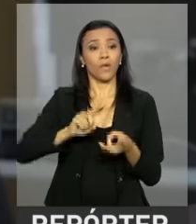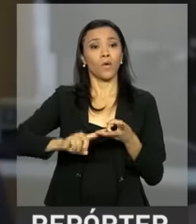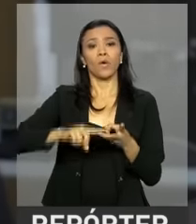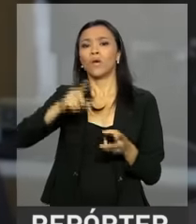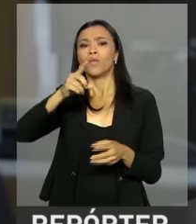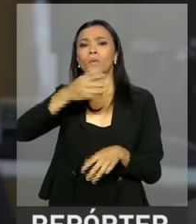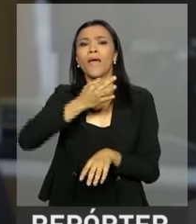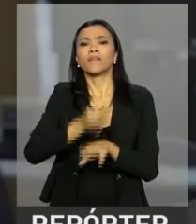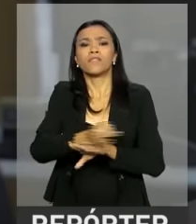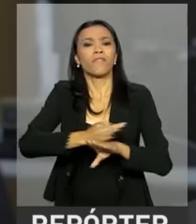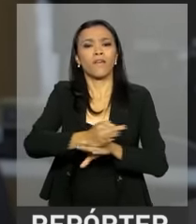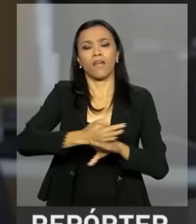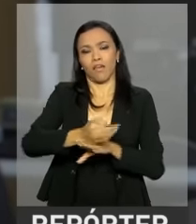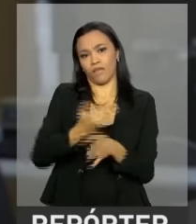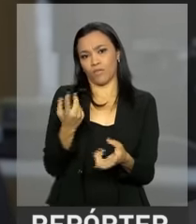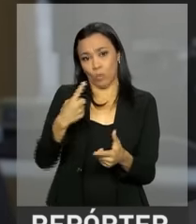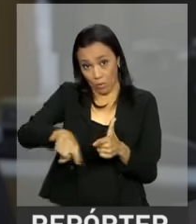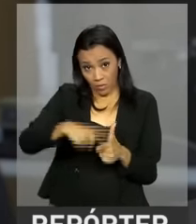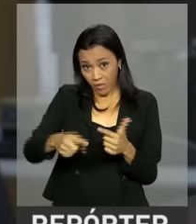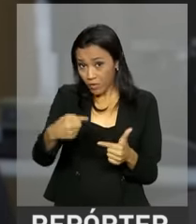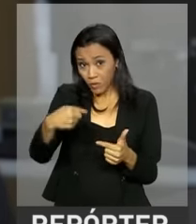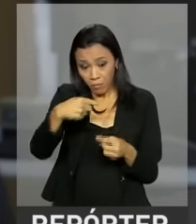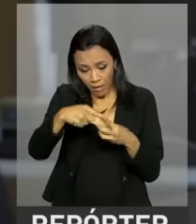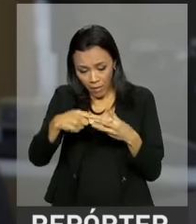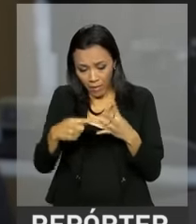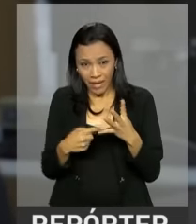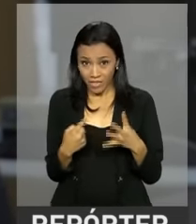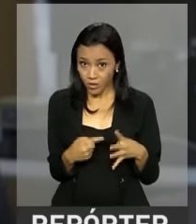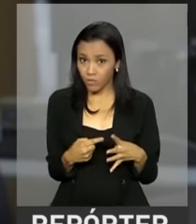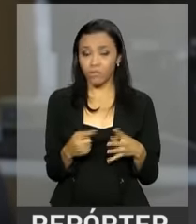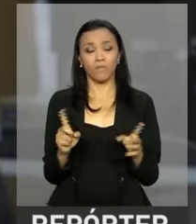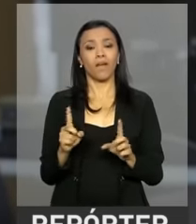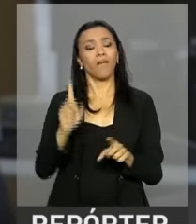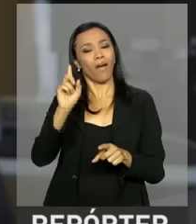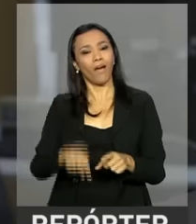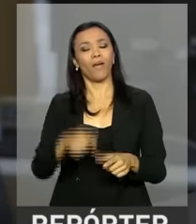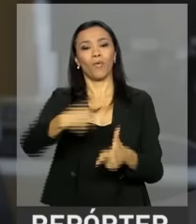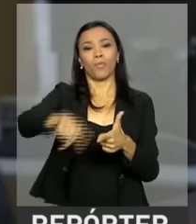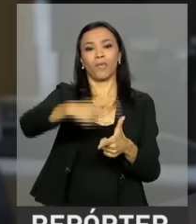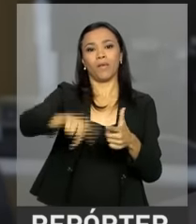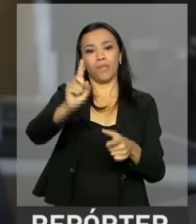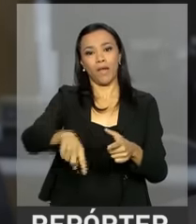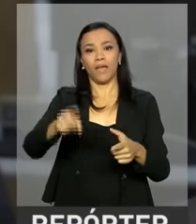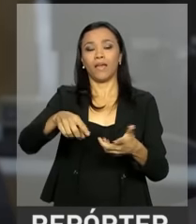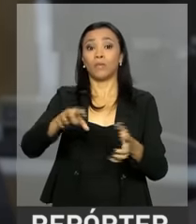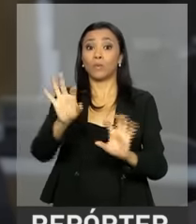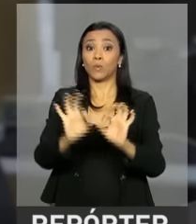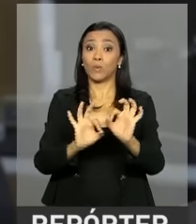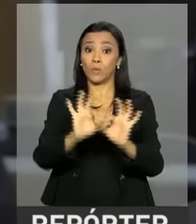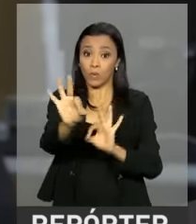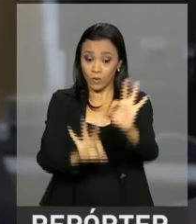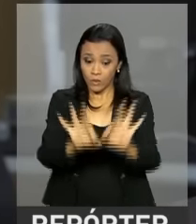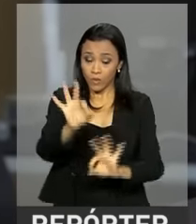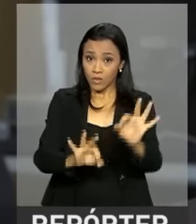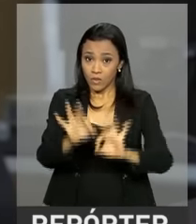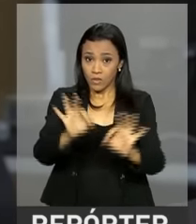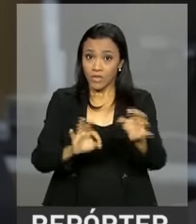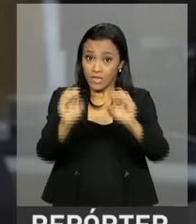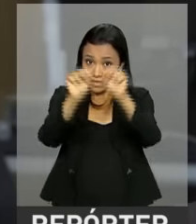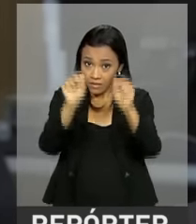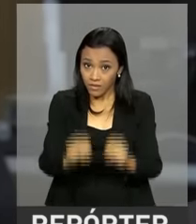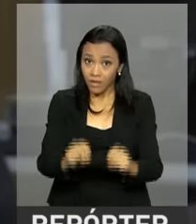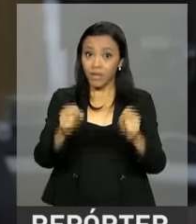trabalhador o problema está Justamente na estrutura jurídica das relações entre capital e trabalho que